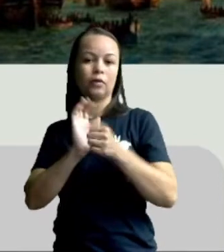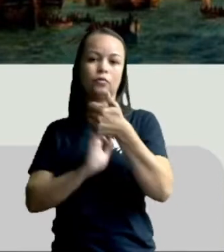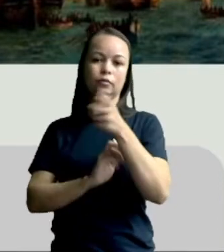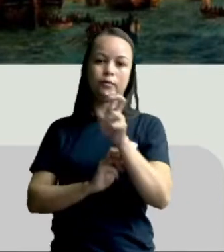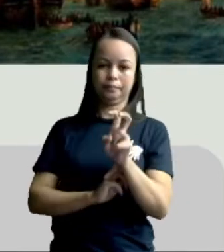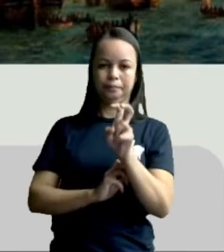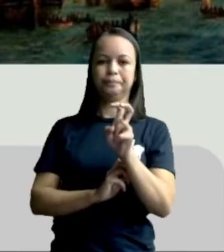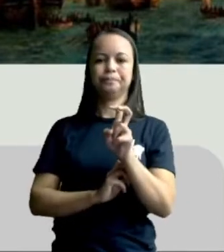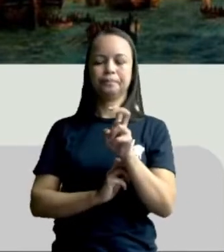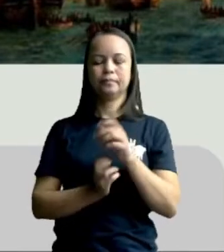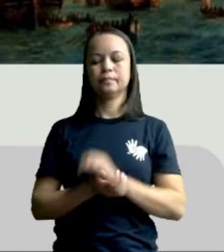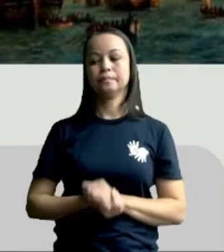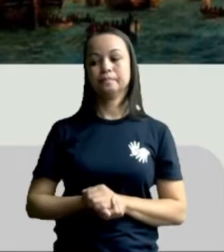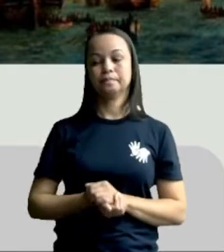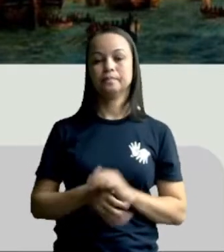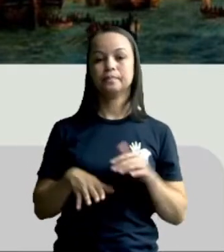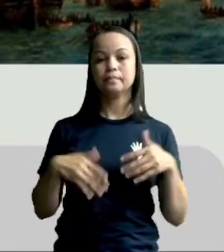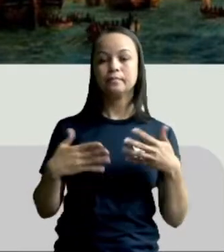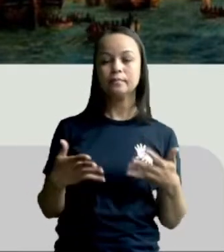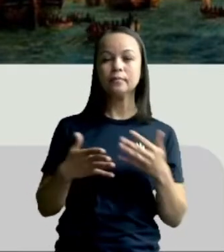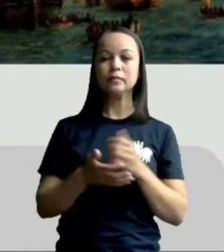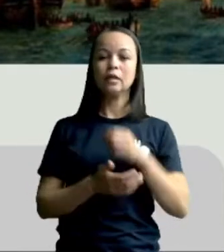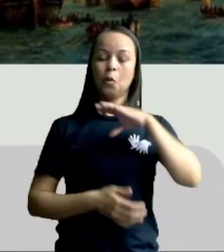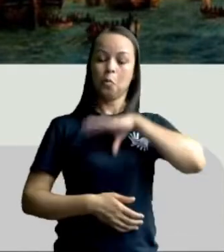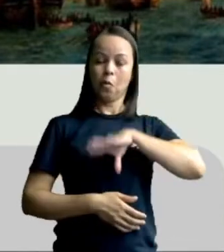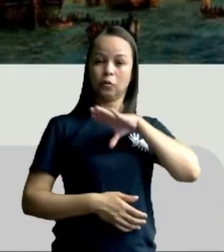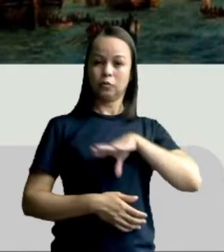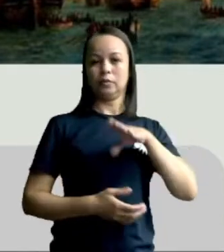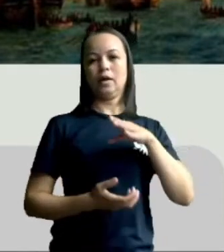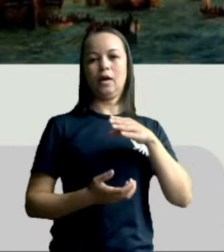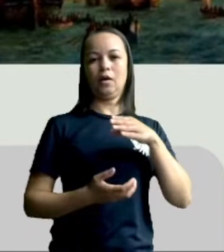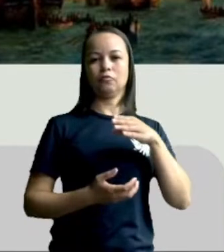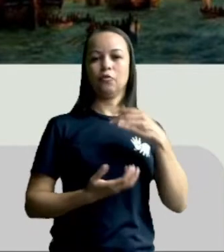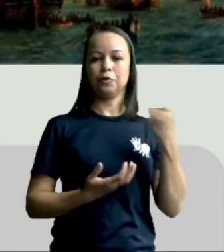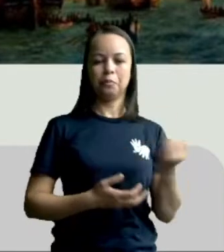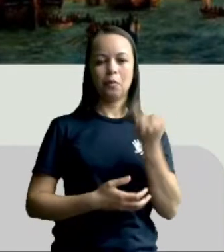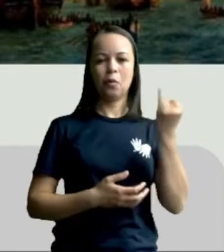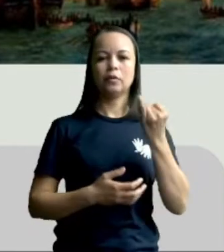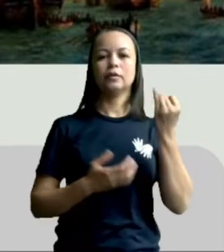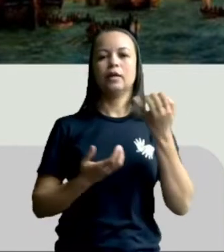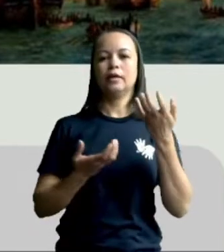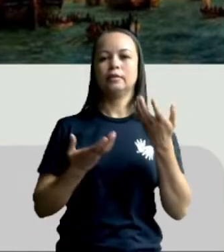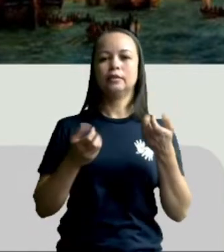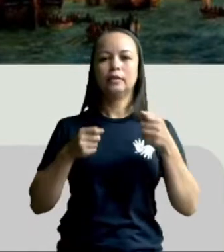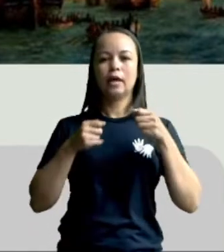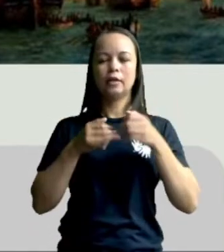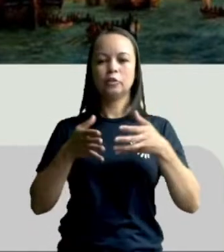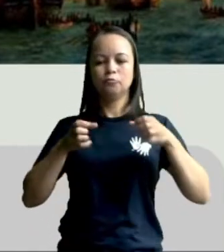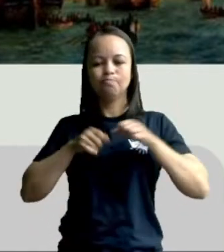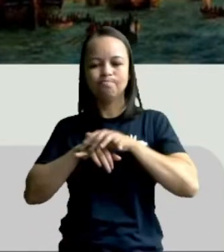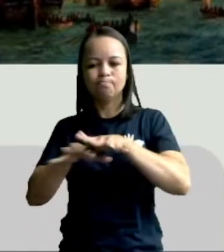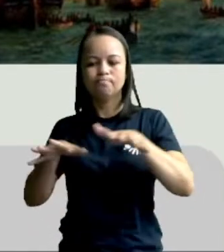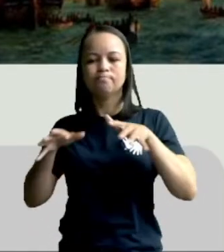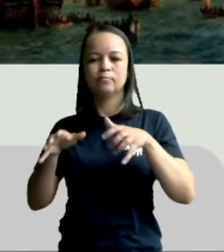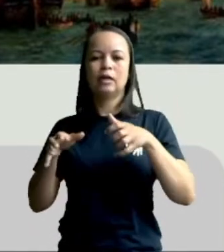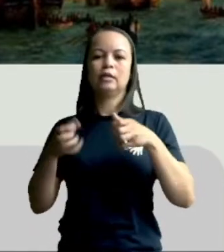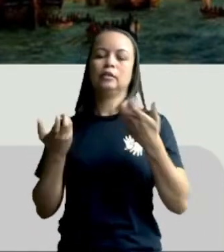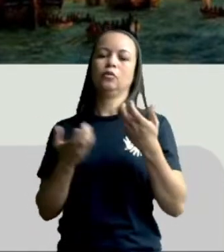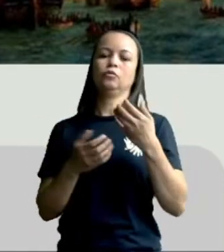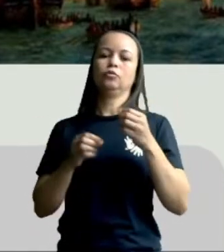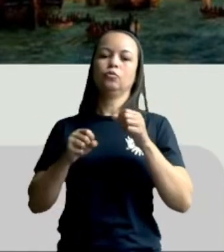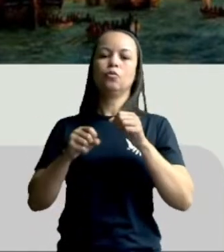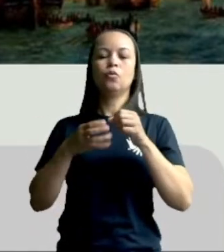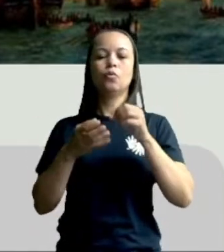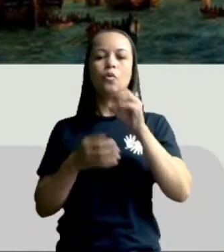Então, aí, Portugal foi o país pioneiro na exploração do Oceano Atlântico, e isso só foi possível graças